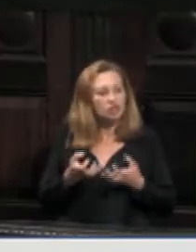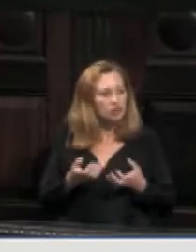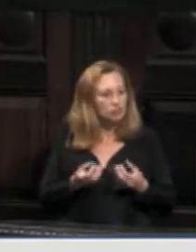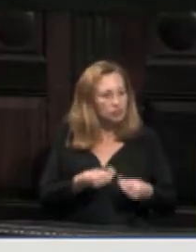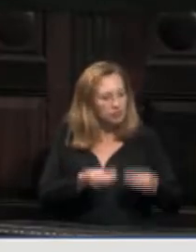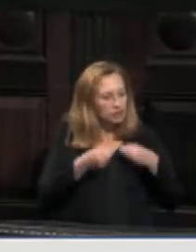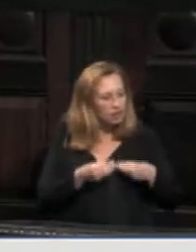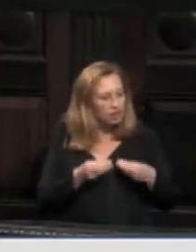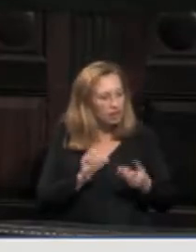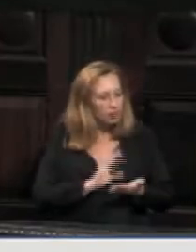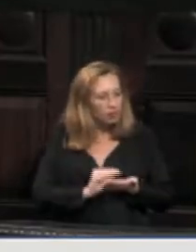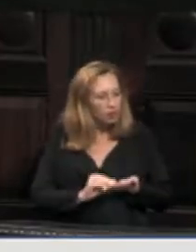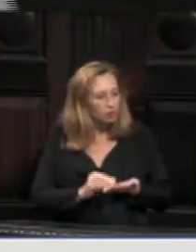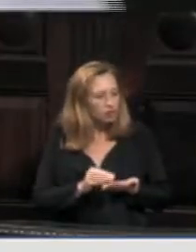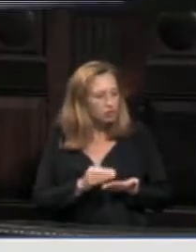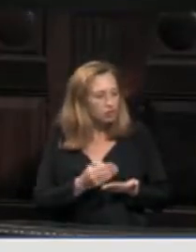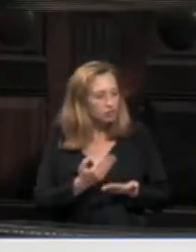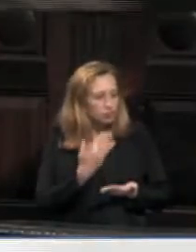favor?